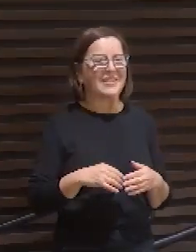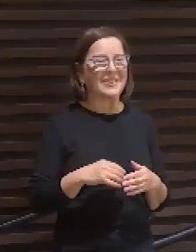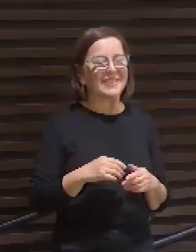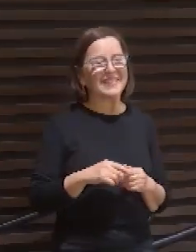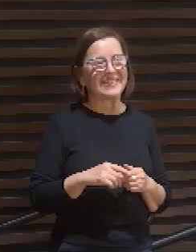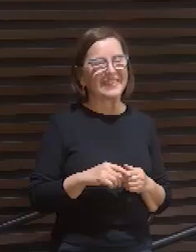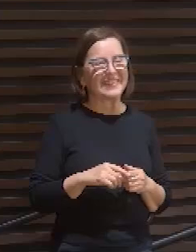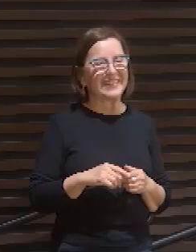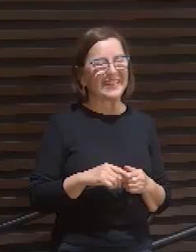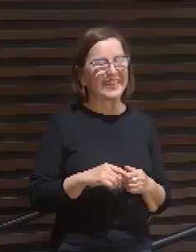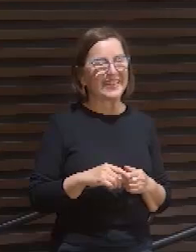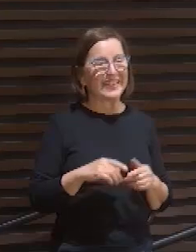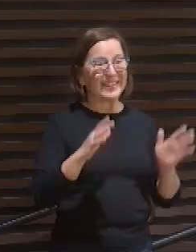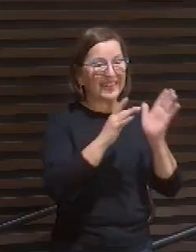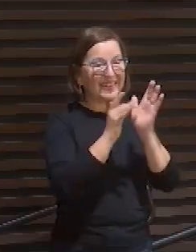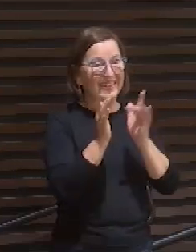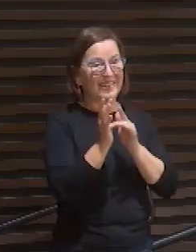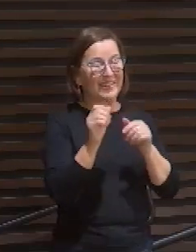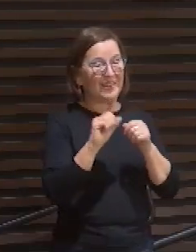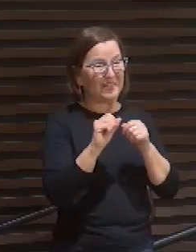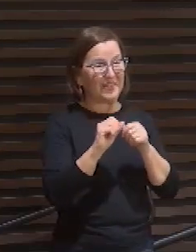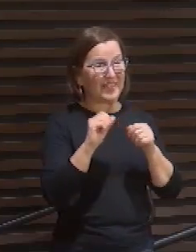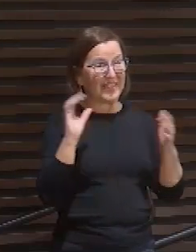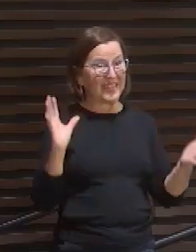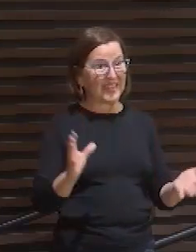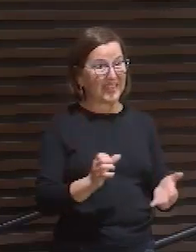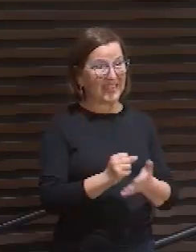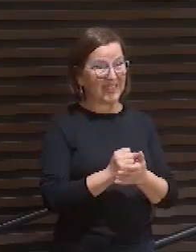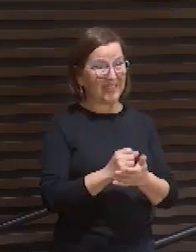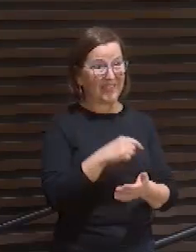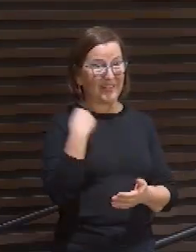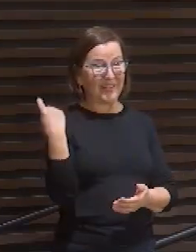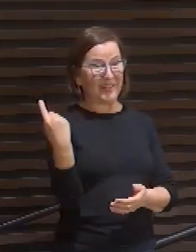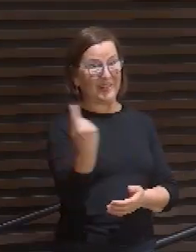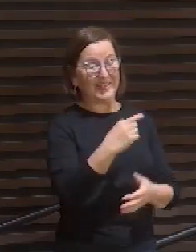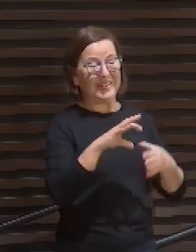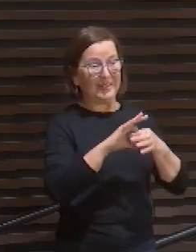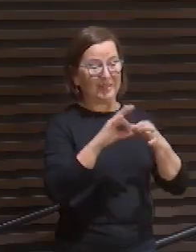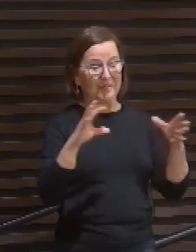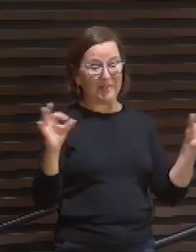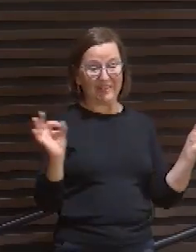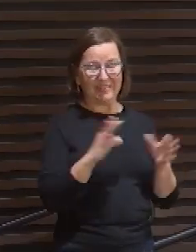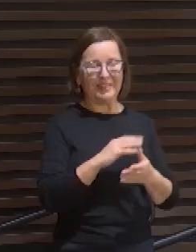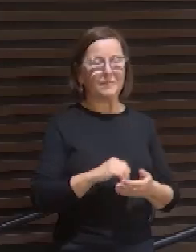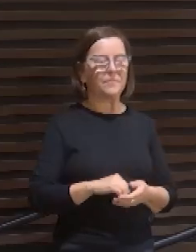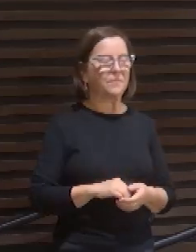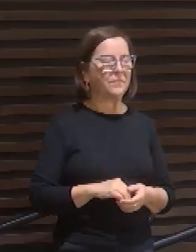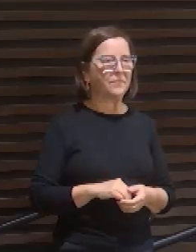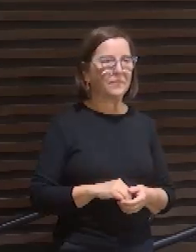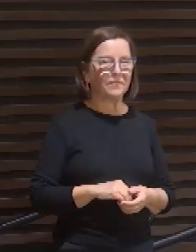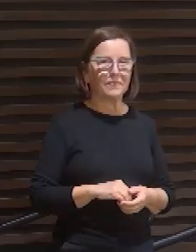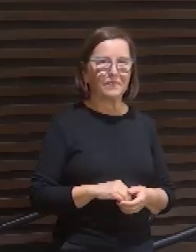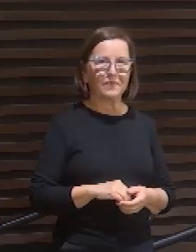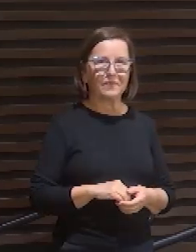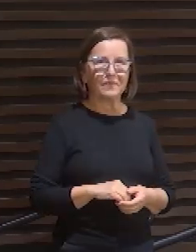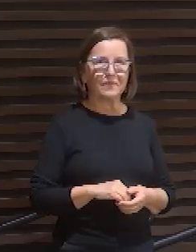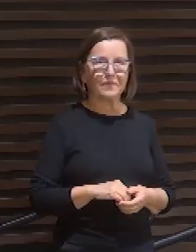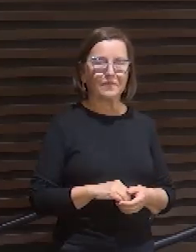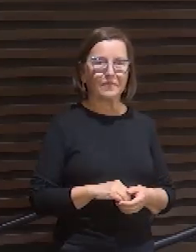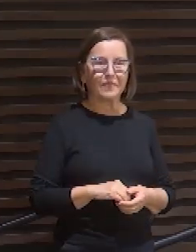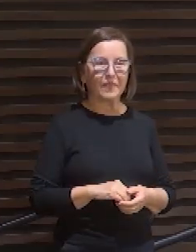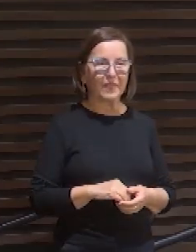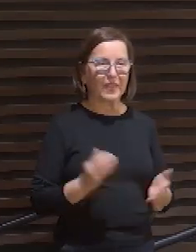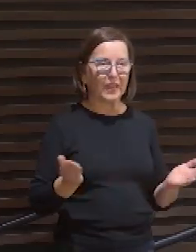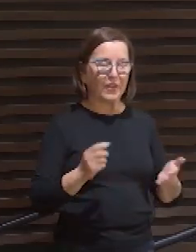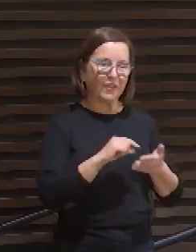liberta totalmente. Vamos dar um pouquinho, andar um pouquinho mais, já aí a gente para aqui. Os